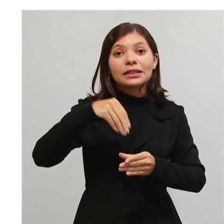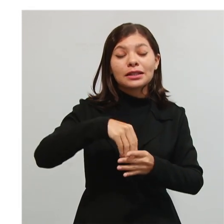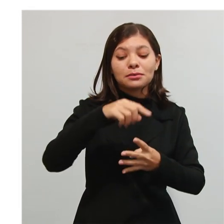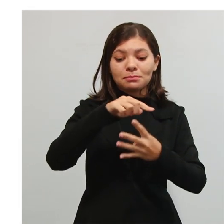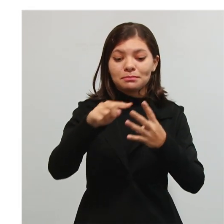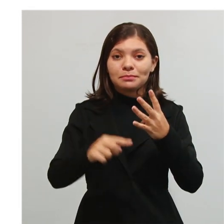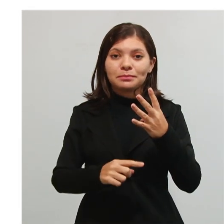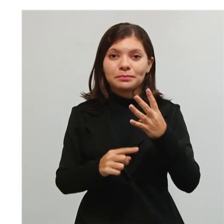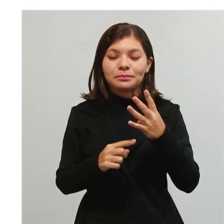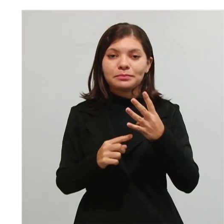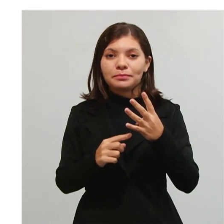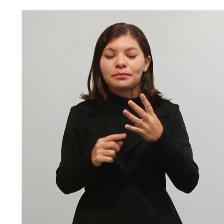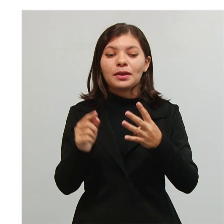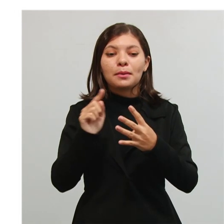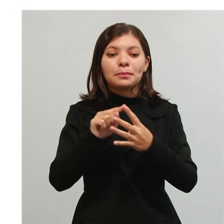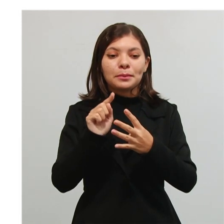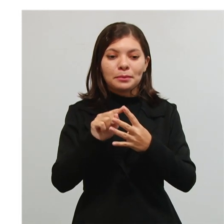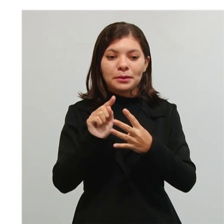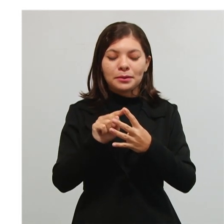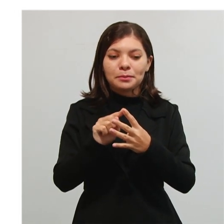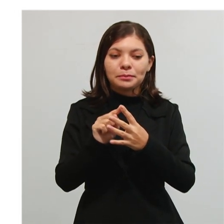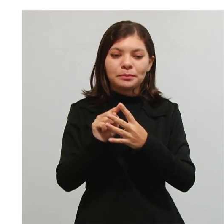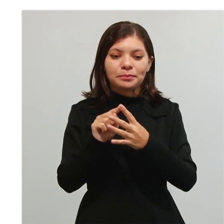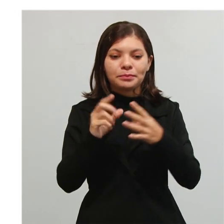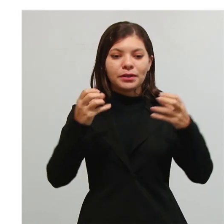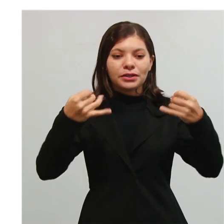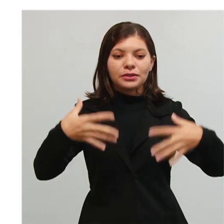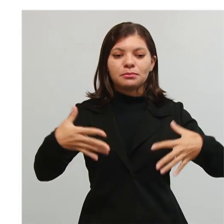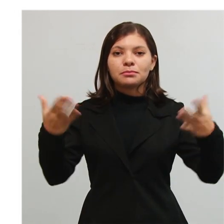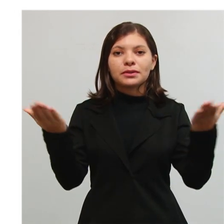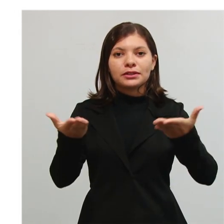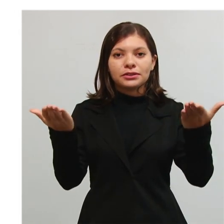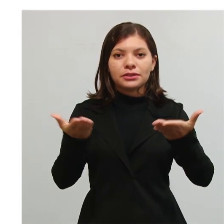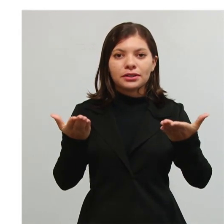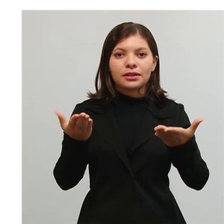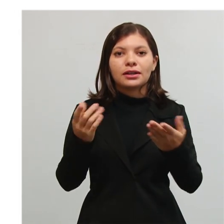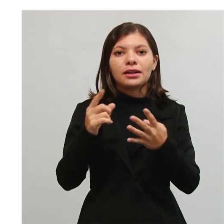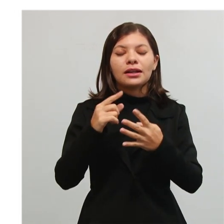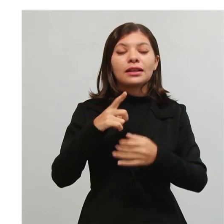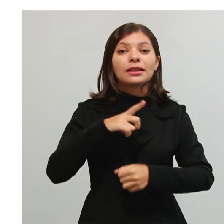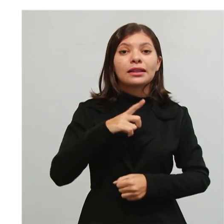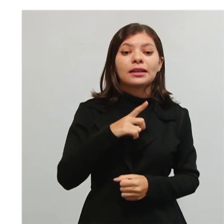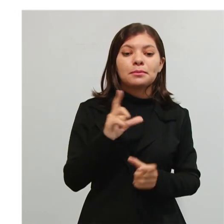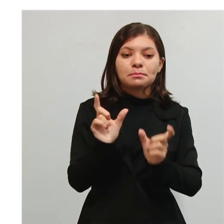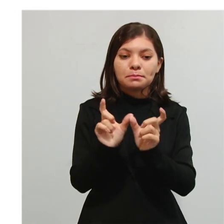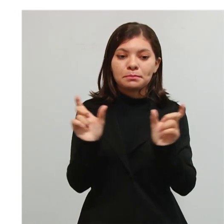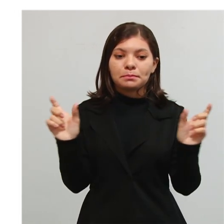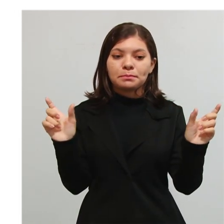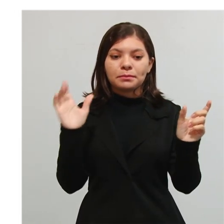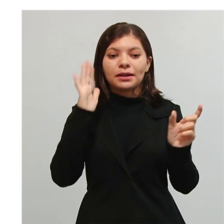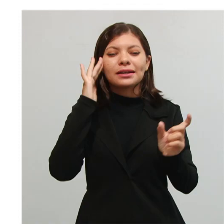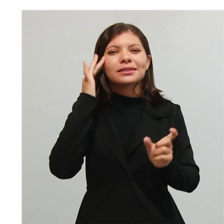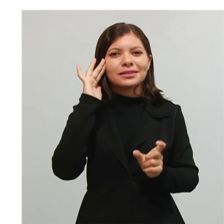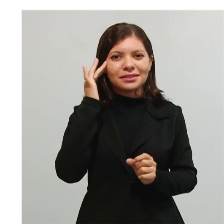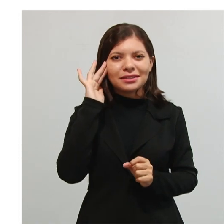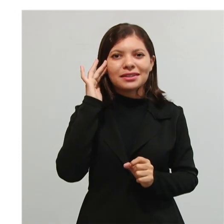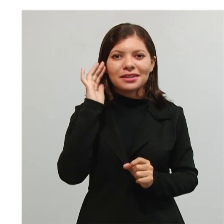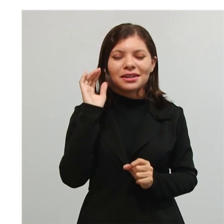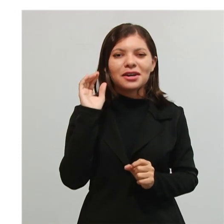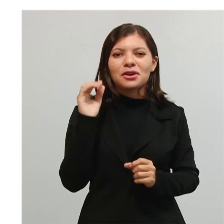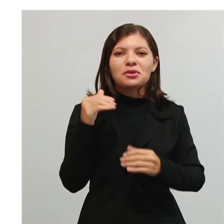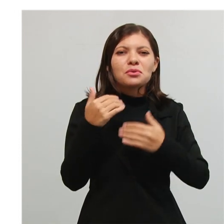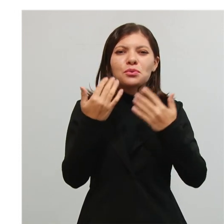quatro fases a primeira fase como eu já havia dito nós temos então a palavra entender Quais